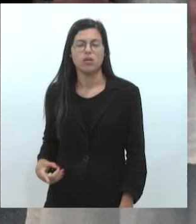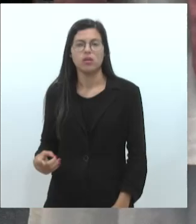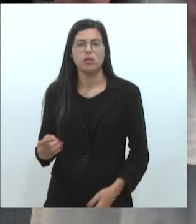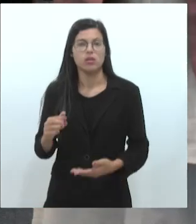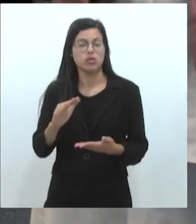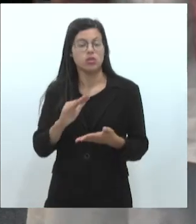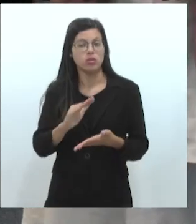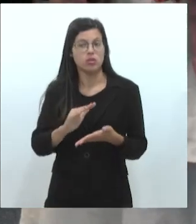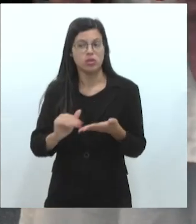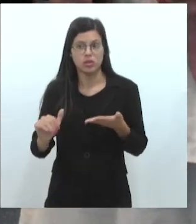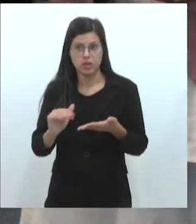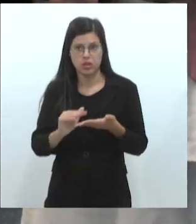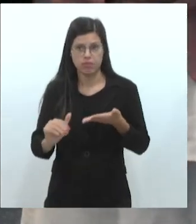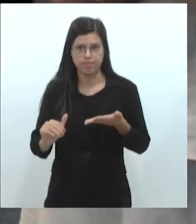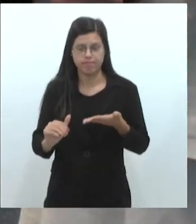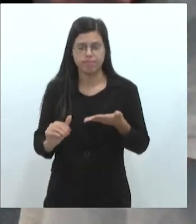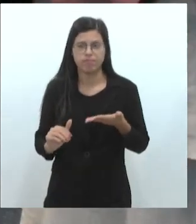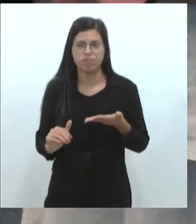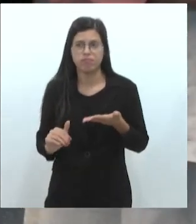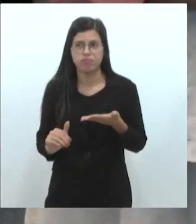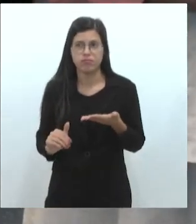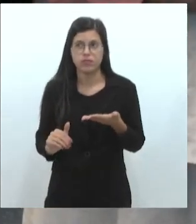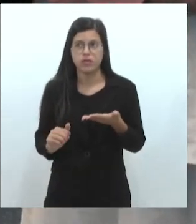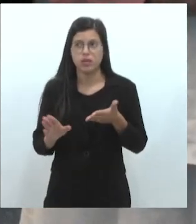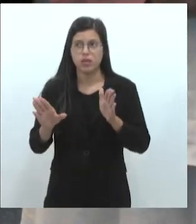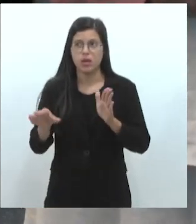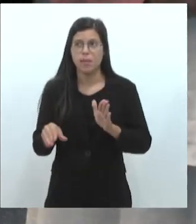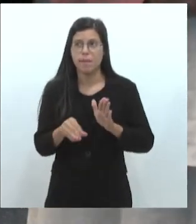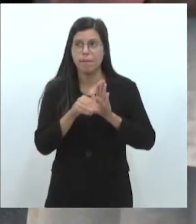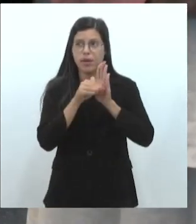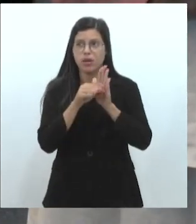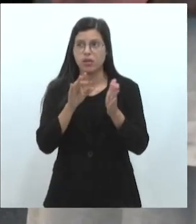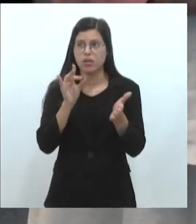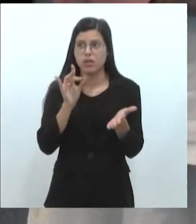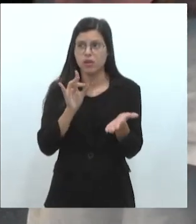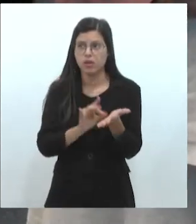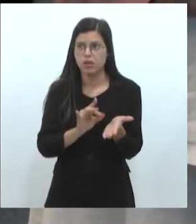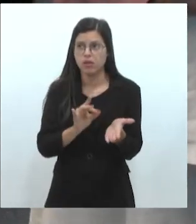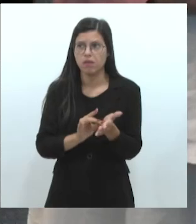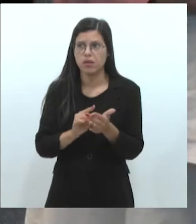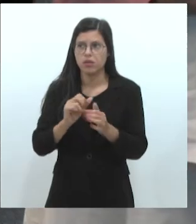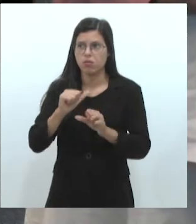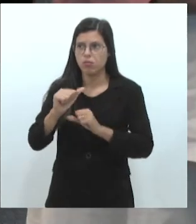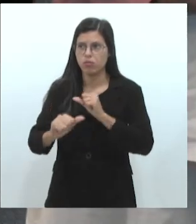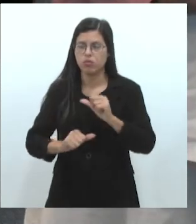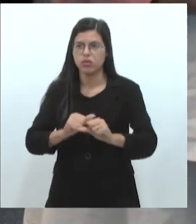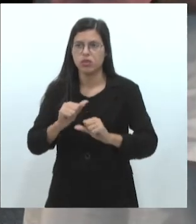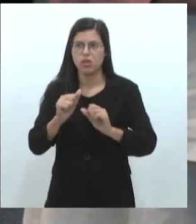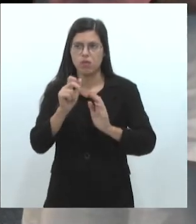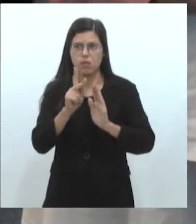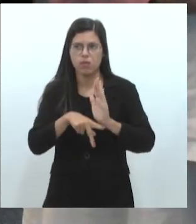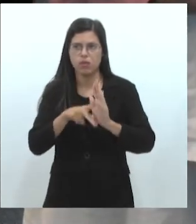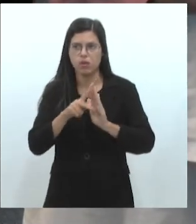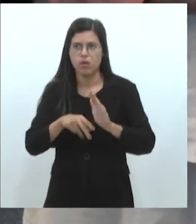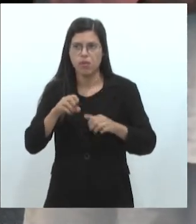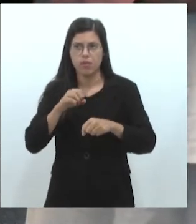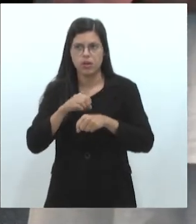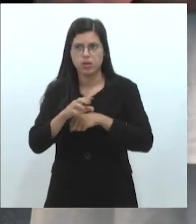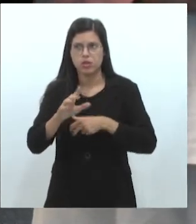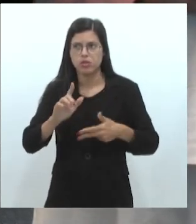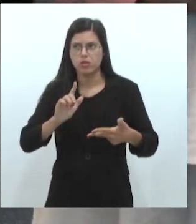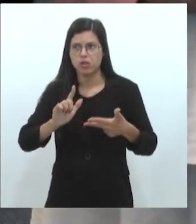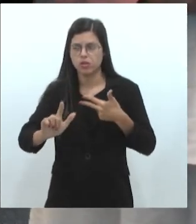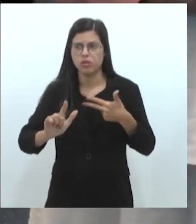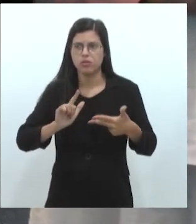série de emendas que, na verdade, desfiguravam todo o projeto. E olha, uma indicação legislativa, eu nunca vi uma